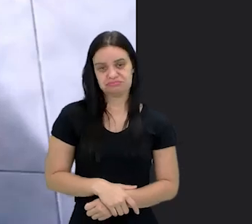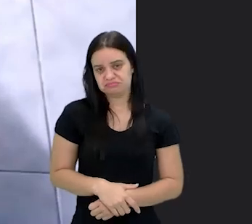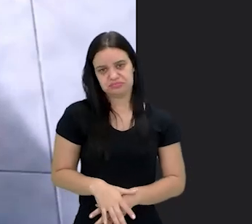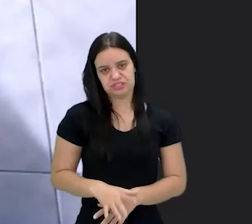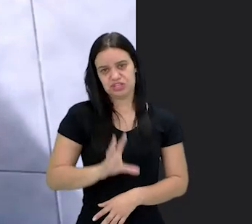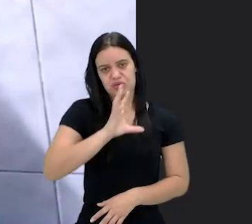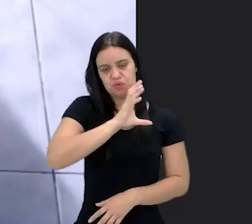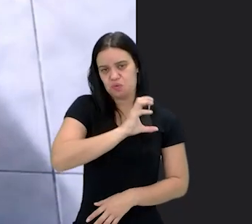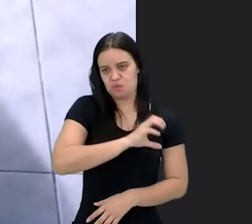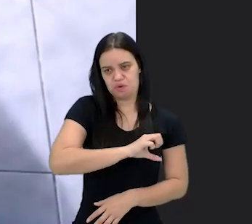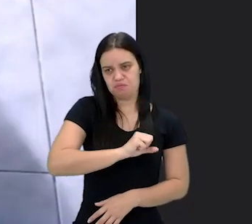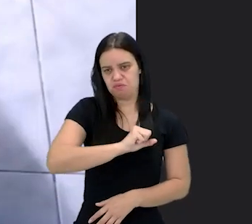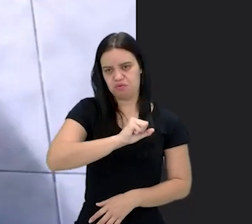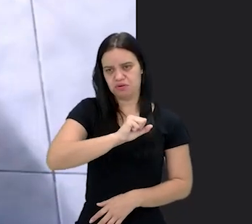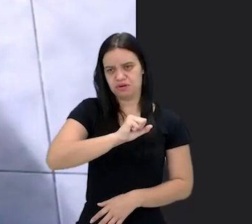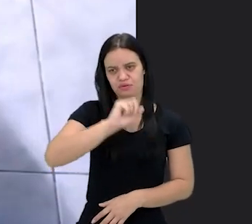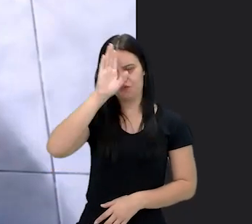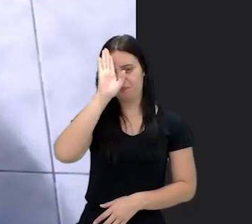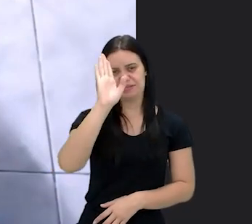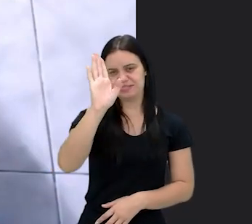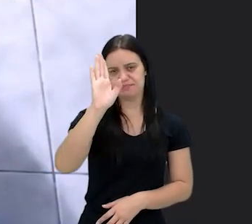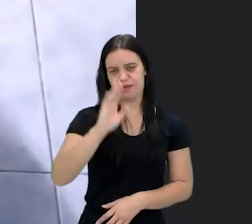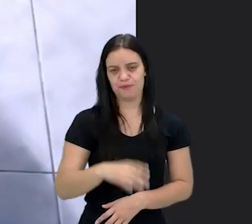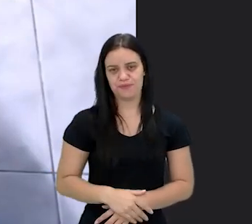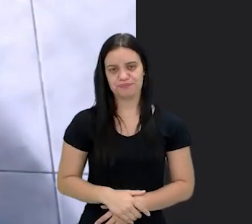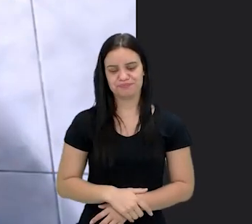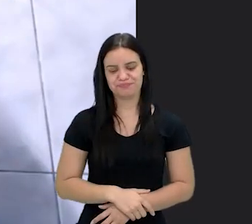o amor foi o capricho mesmo que ela tinha.